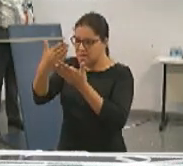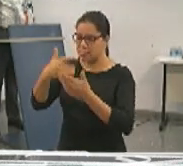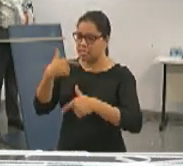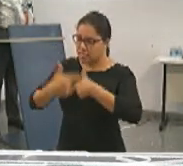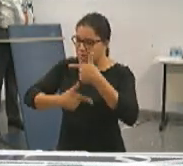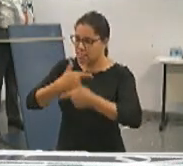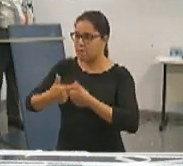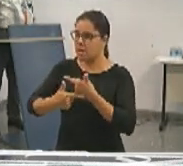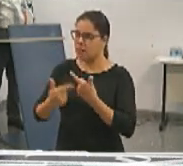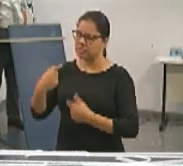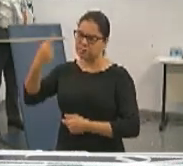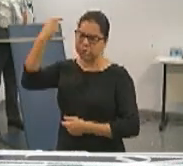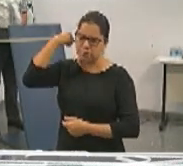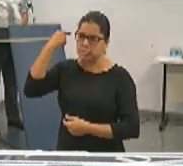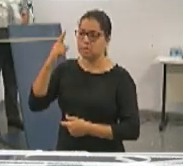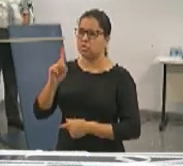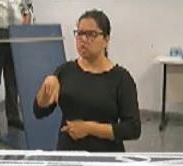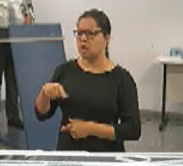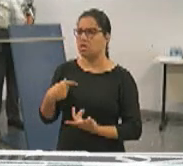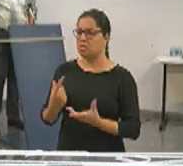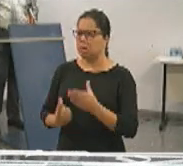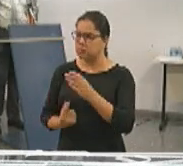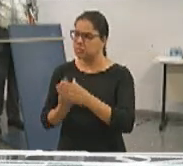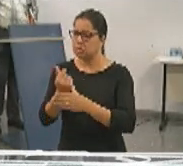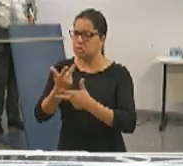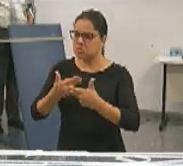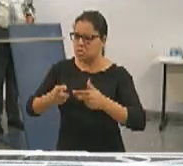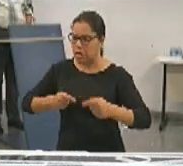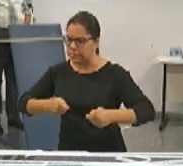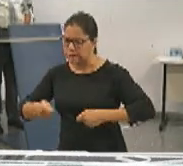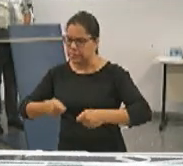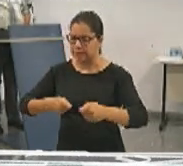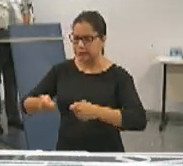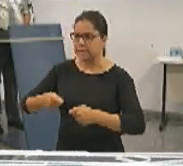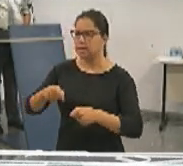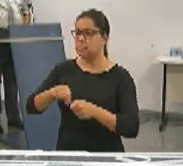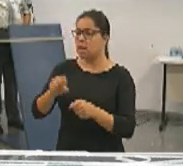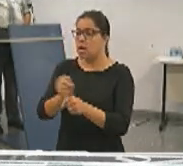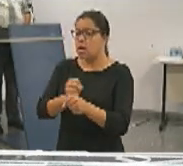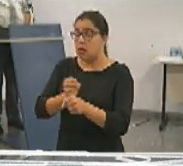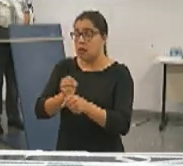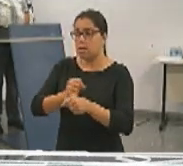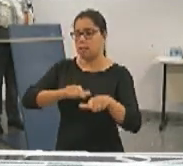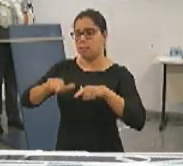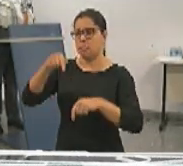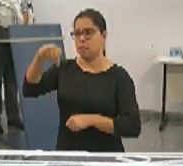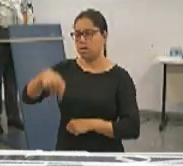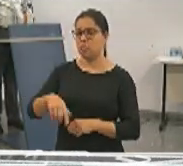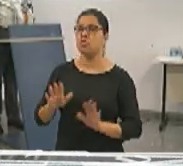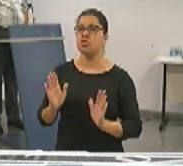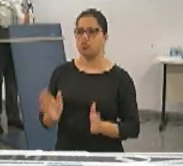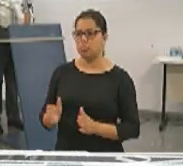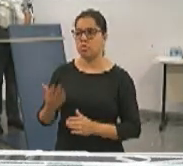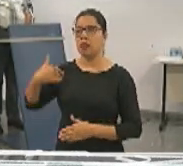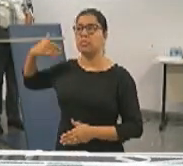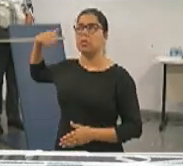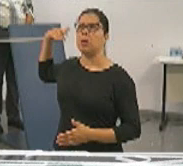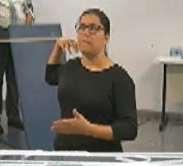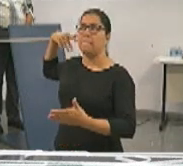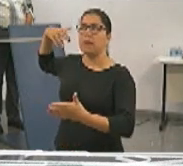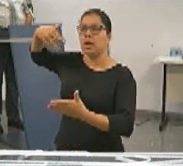aqui, capitalizaram os ganhos que tivemos durante esses anos aqui de gestão, e a gente está colhendo o fruto de uma gestão